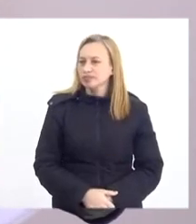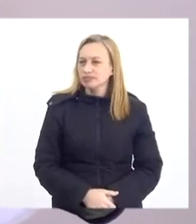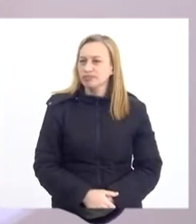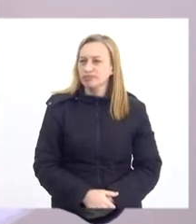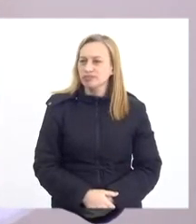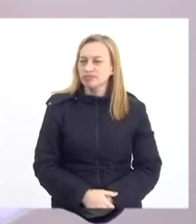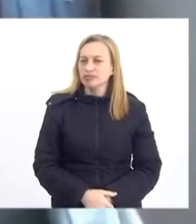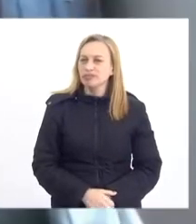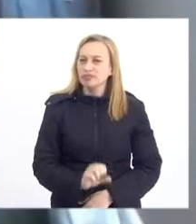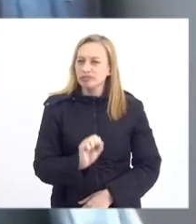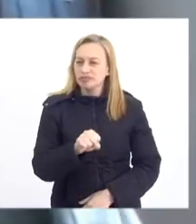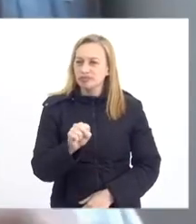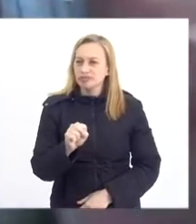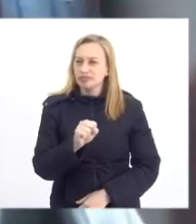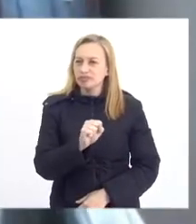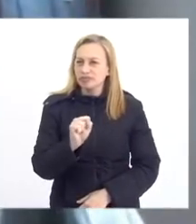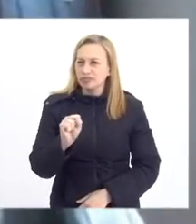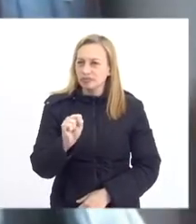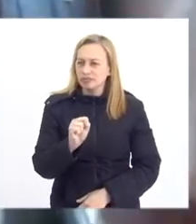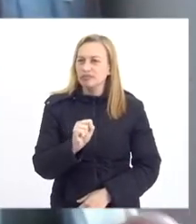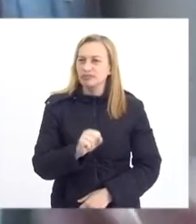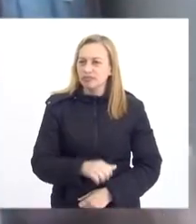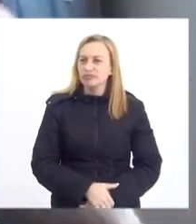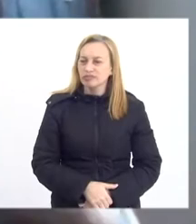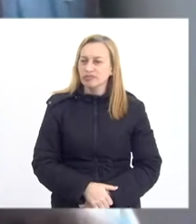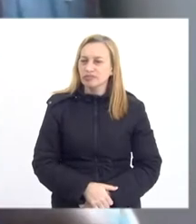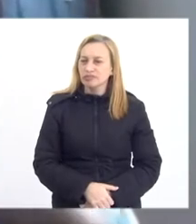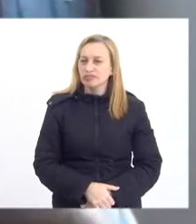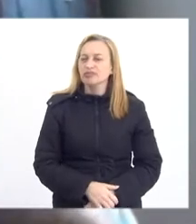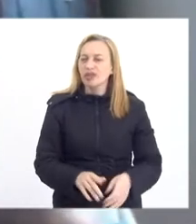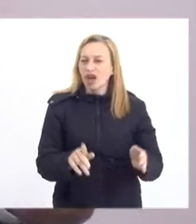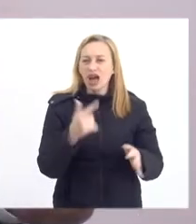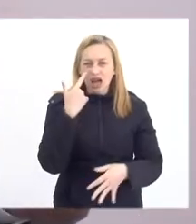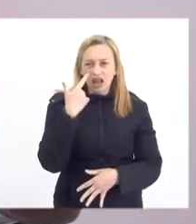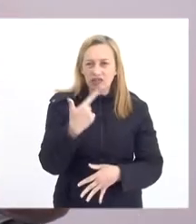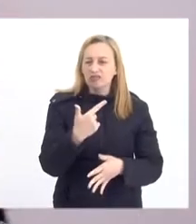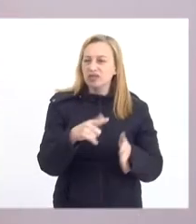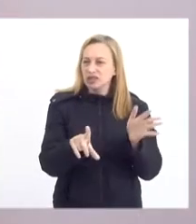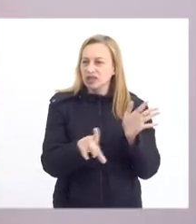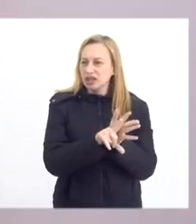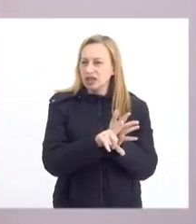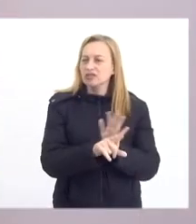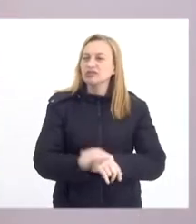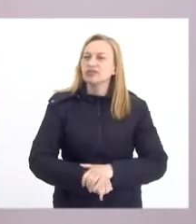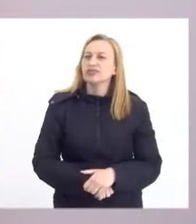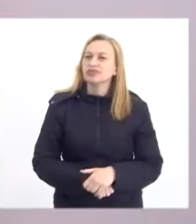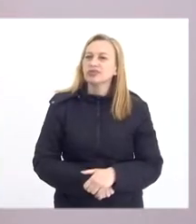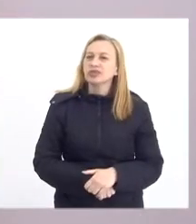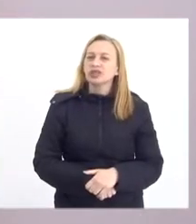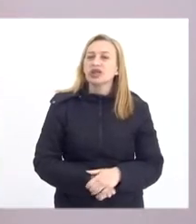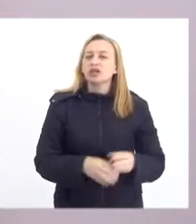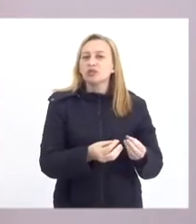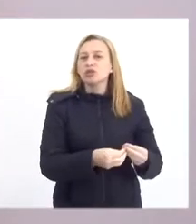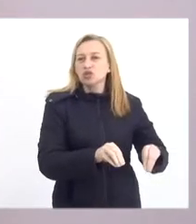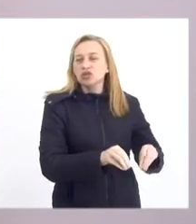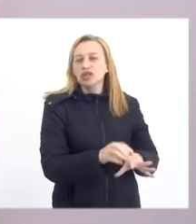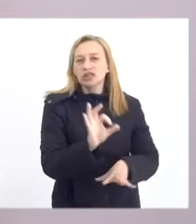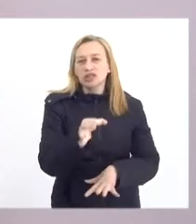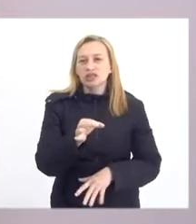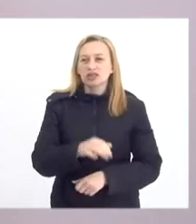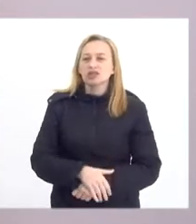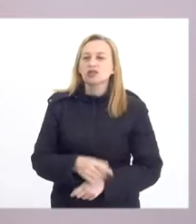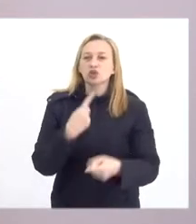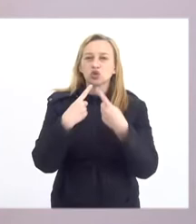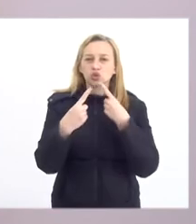Tá certo. A lei prevê isso. A lei prevê isso. Mais ampla, mas prevê isso. Tá certo. Então, pela prejudicabilidade está correta.